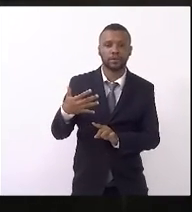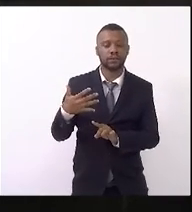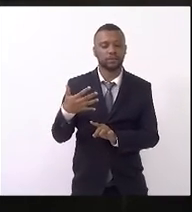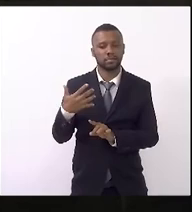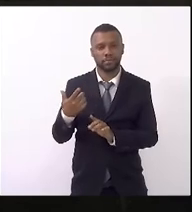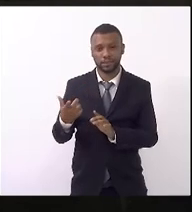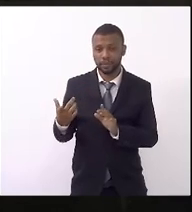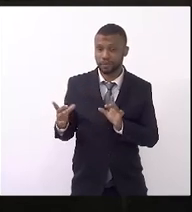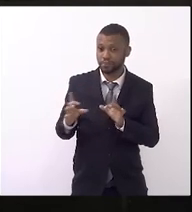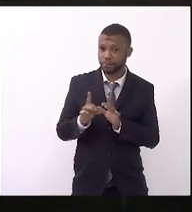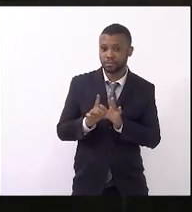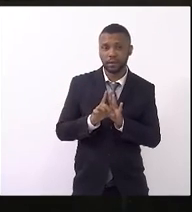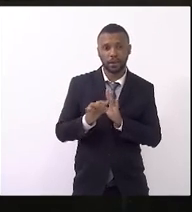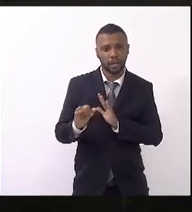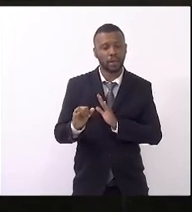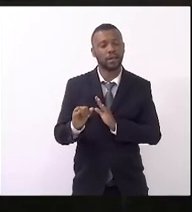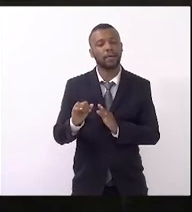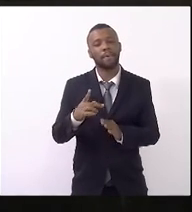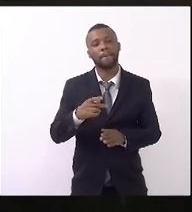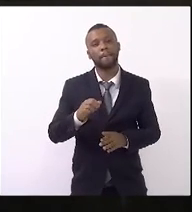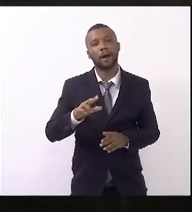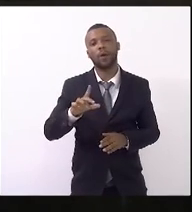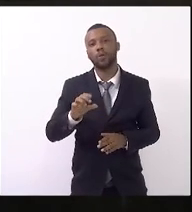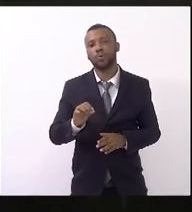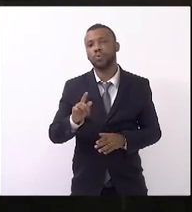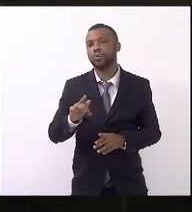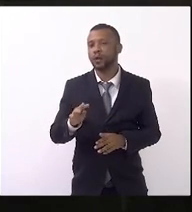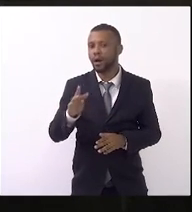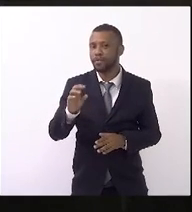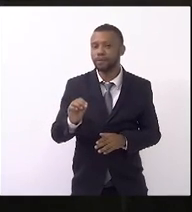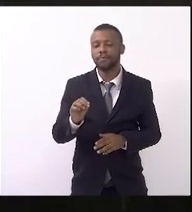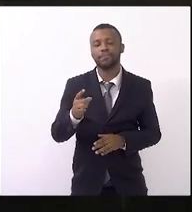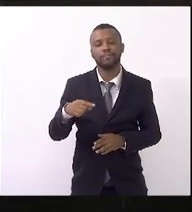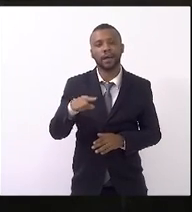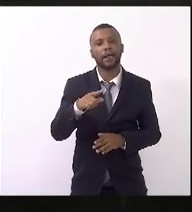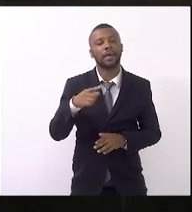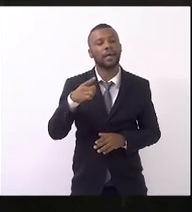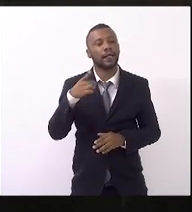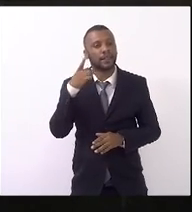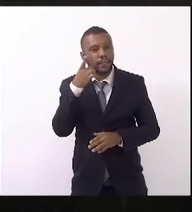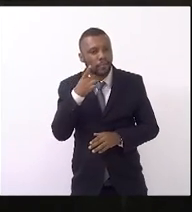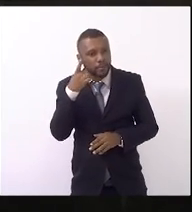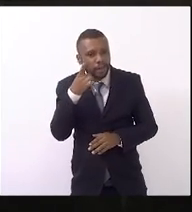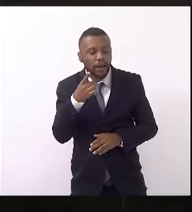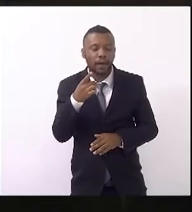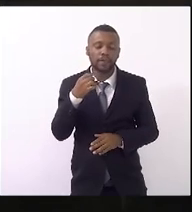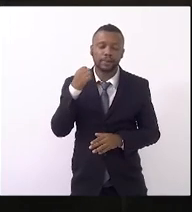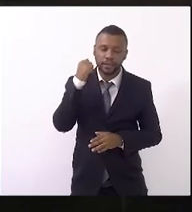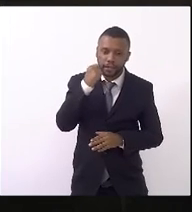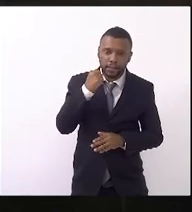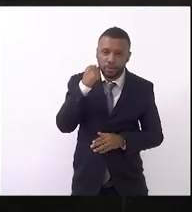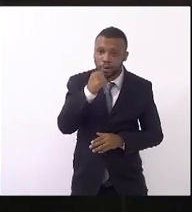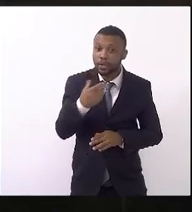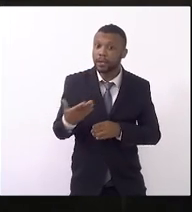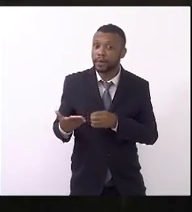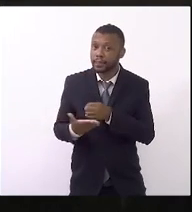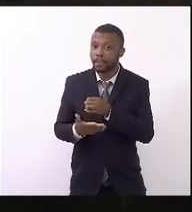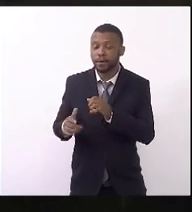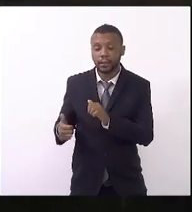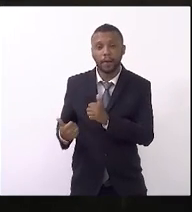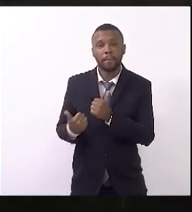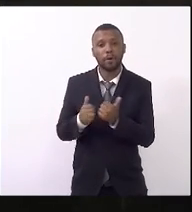Gustavo, para deputados e deputadas, senadores e senadoras da sua base,